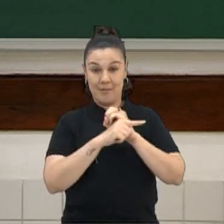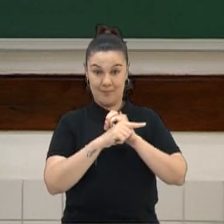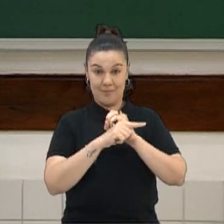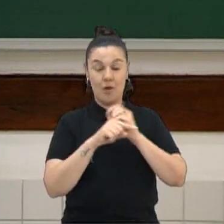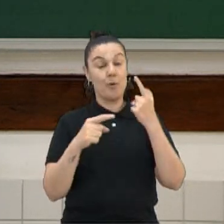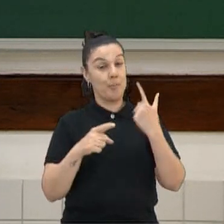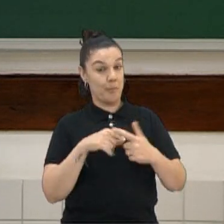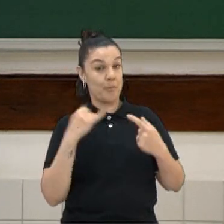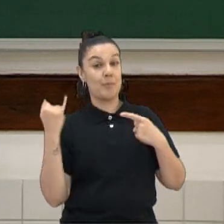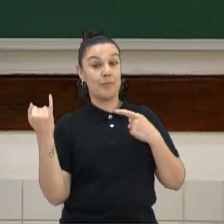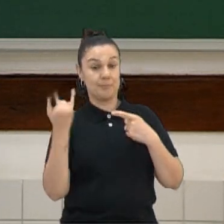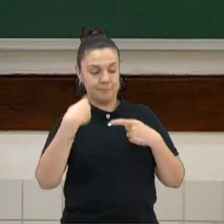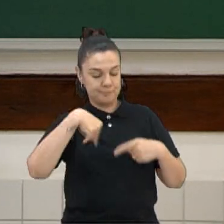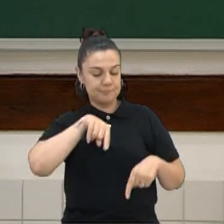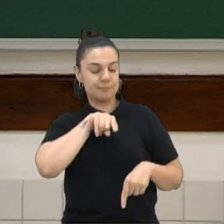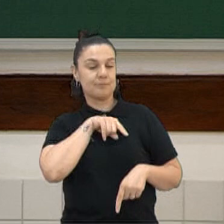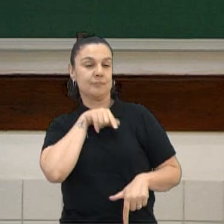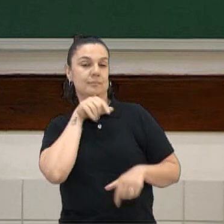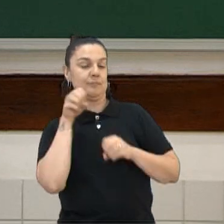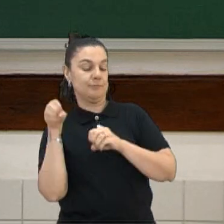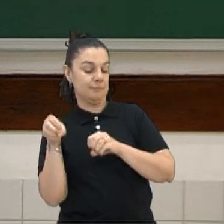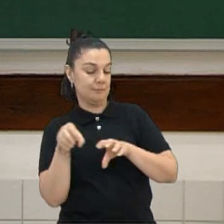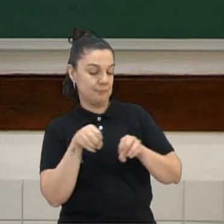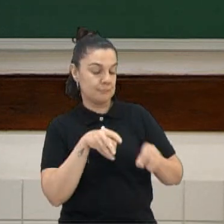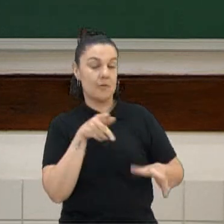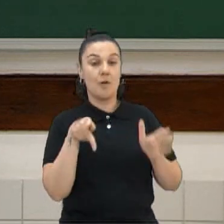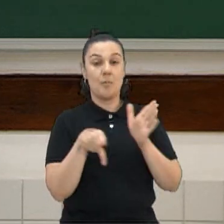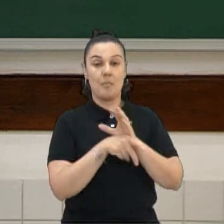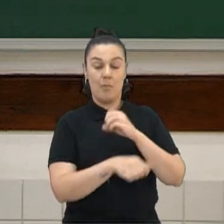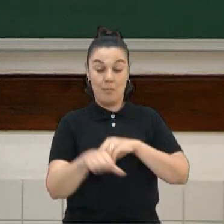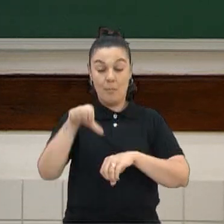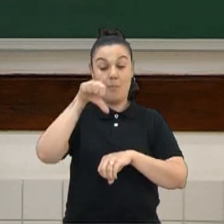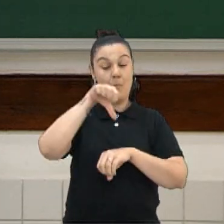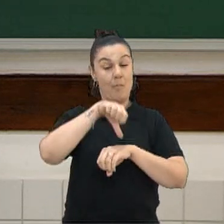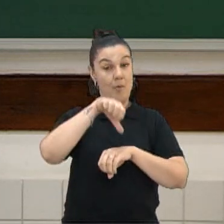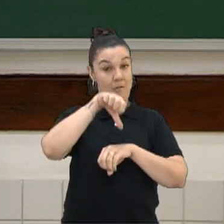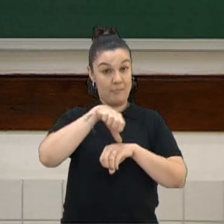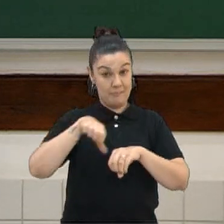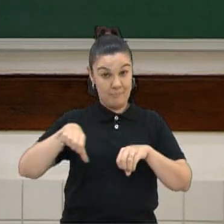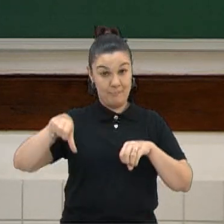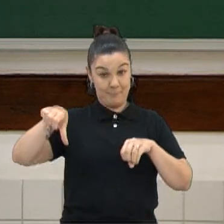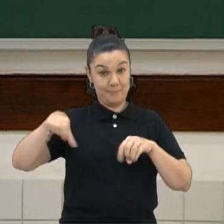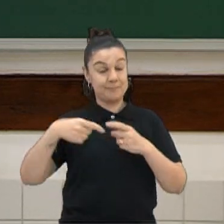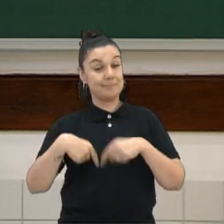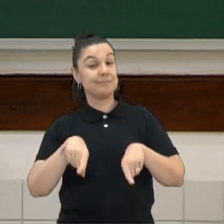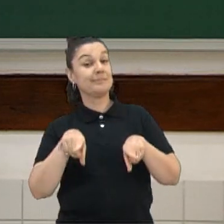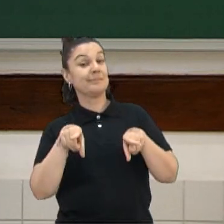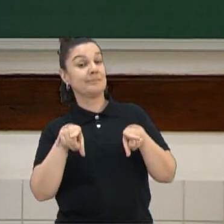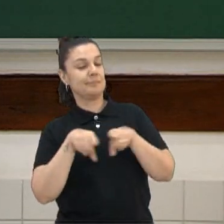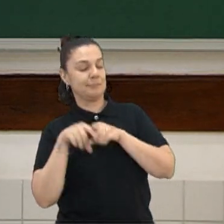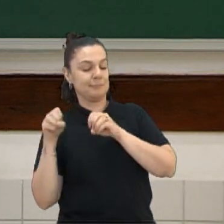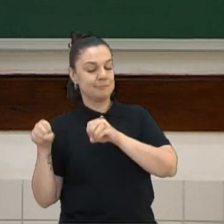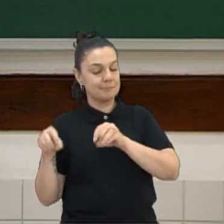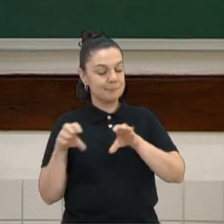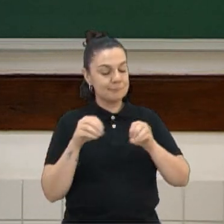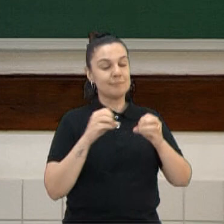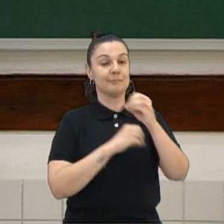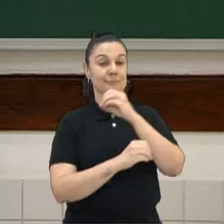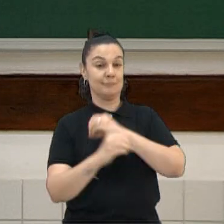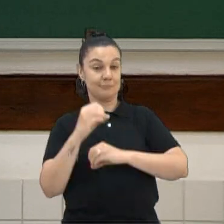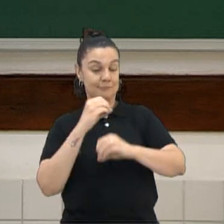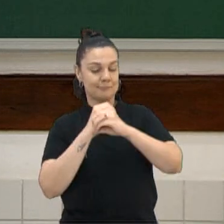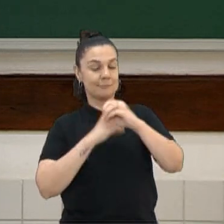porque é importante para a gente trabalhar com a questão das moléculas polares e apolares. Trabalhamos então essas moléculas